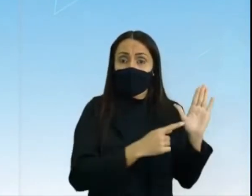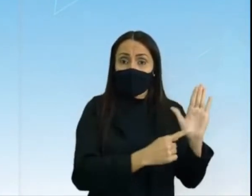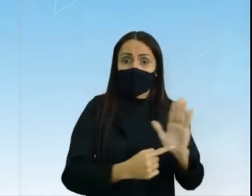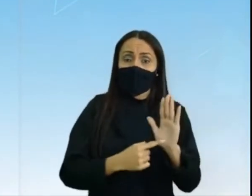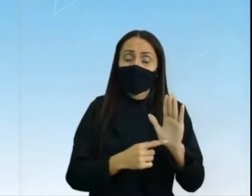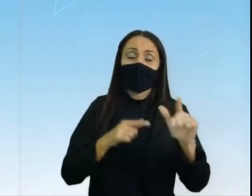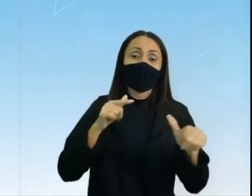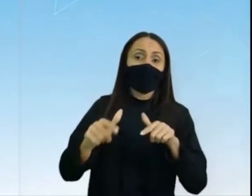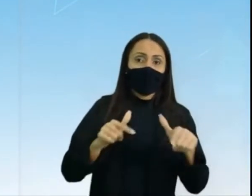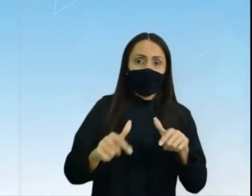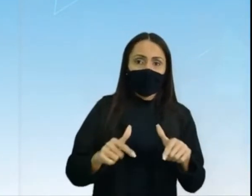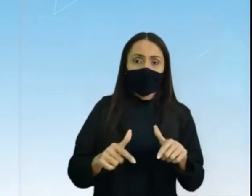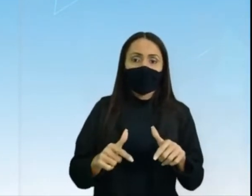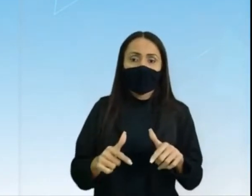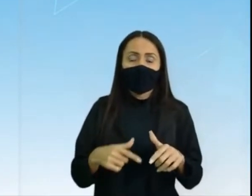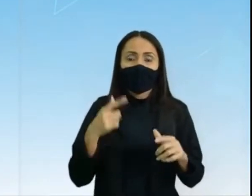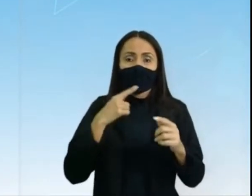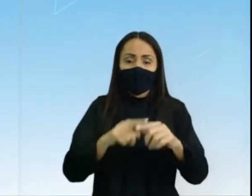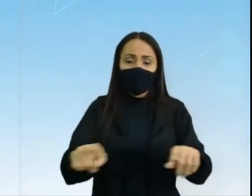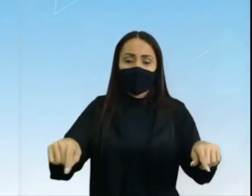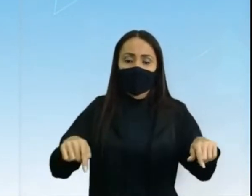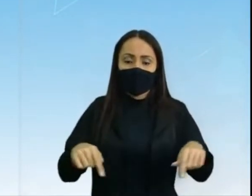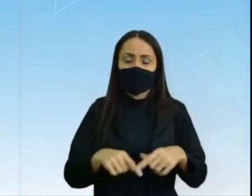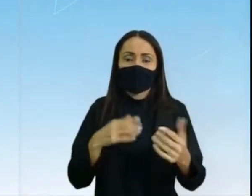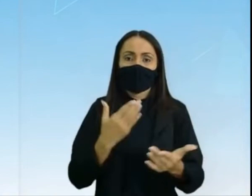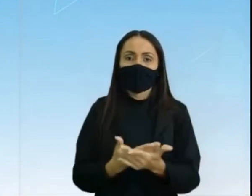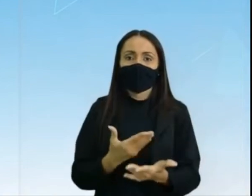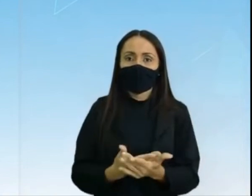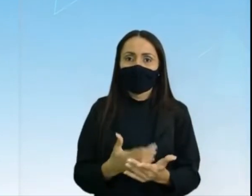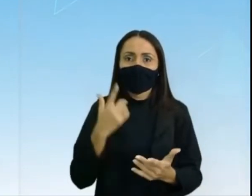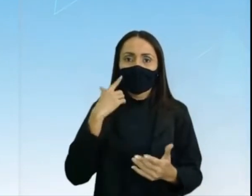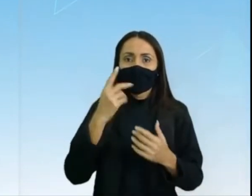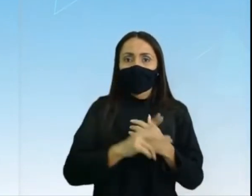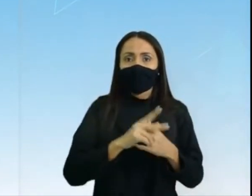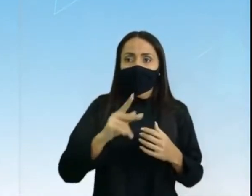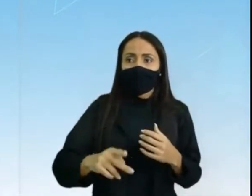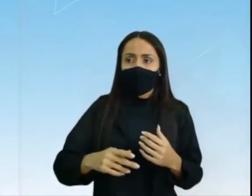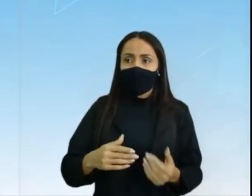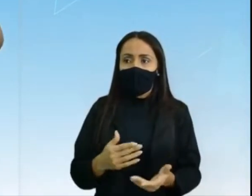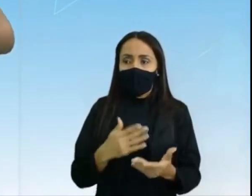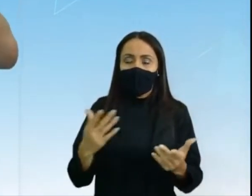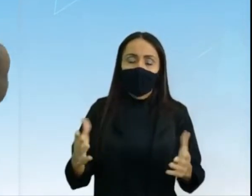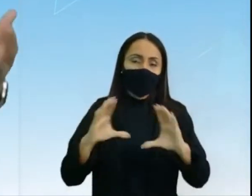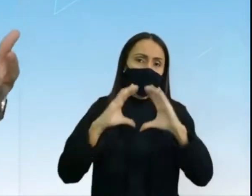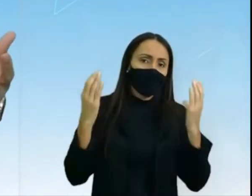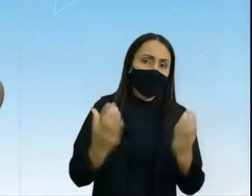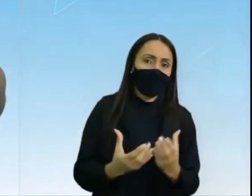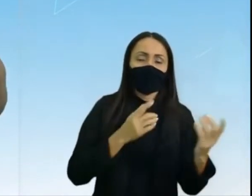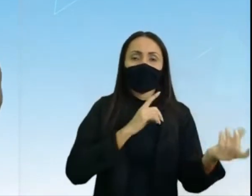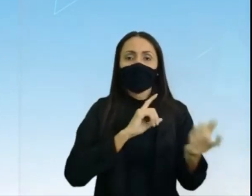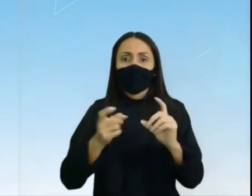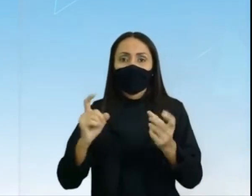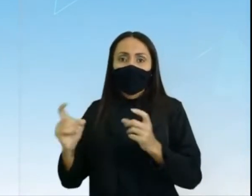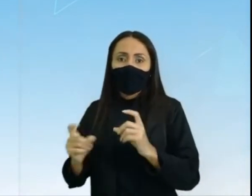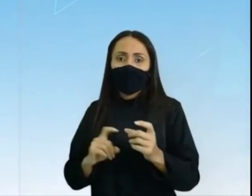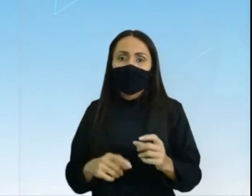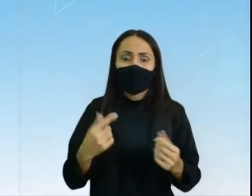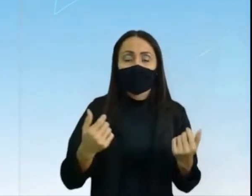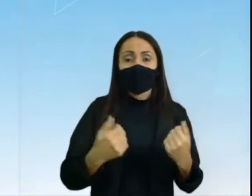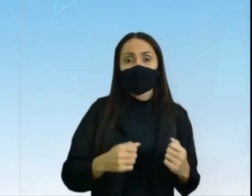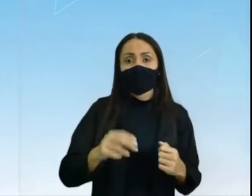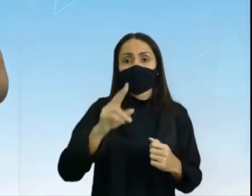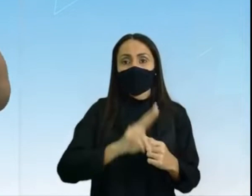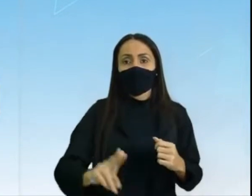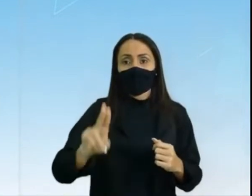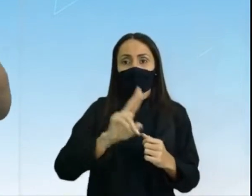um trabalho em sala de aula ao seu professor, ou num congresso, ou um debate, tem que se usar o